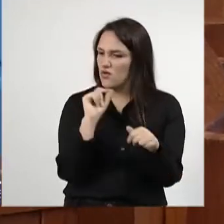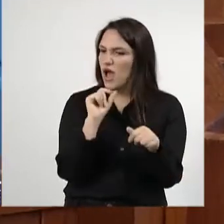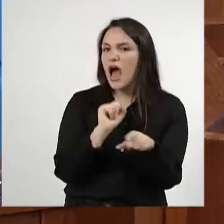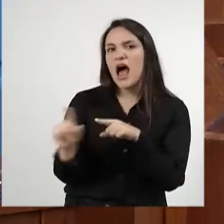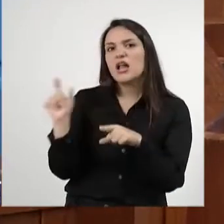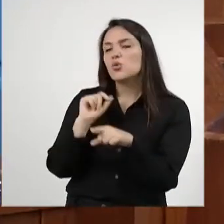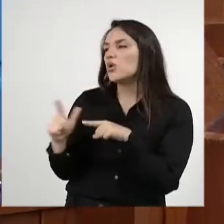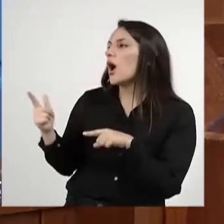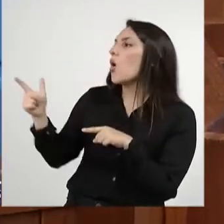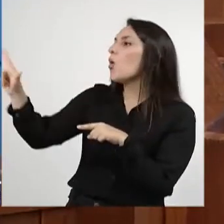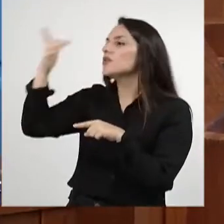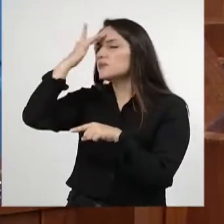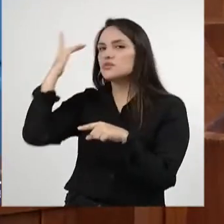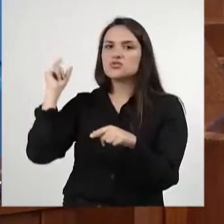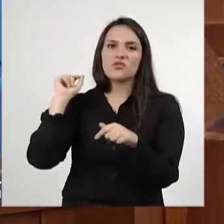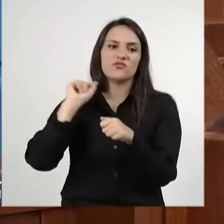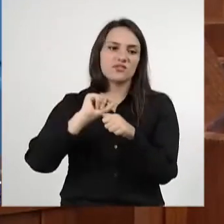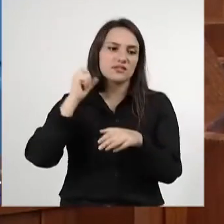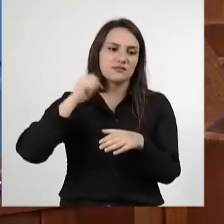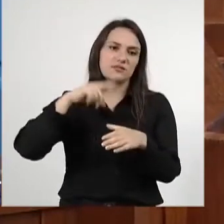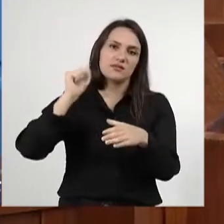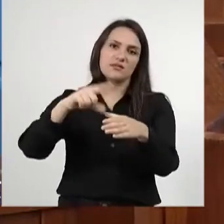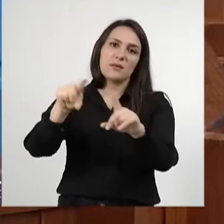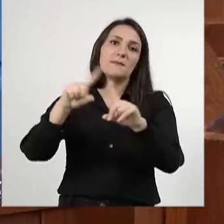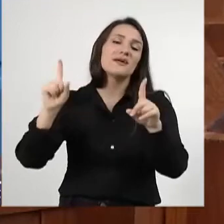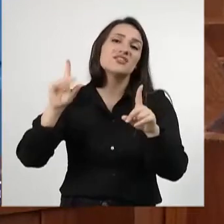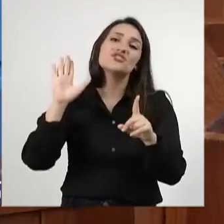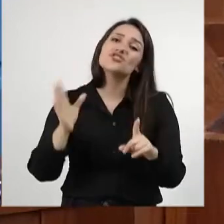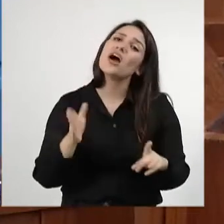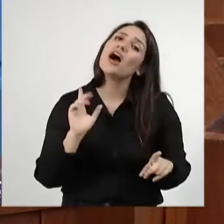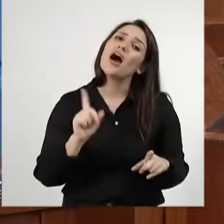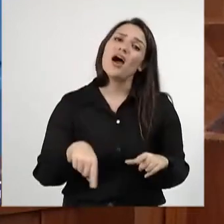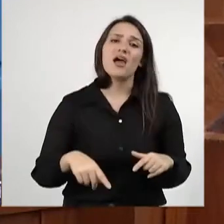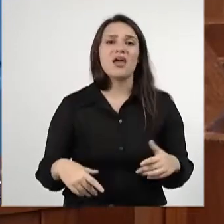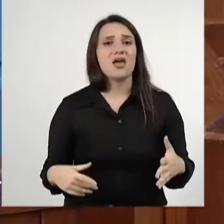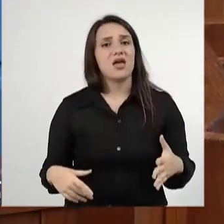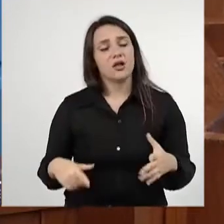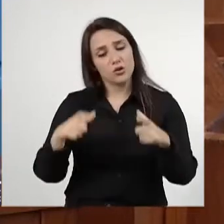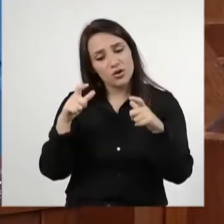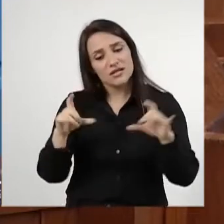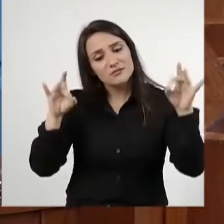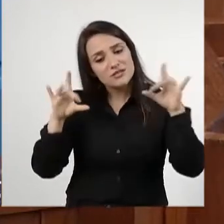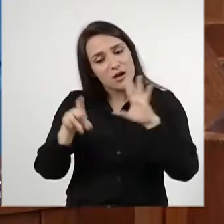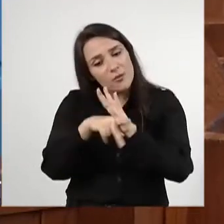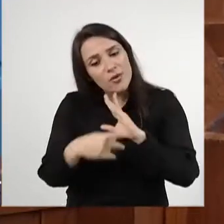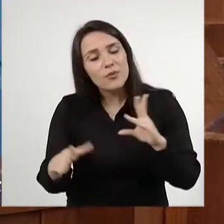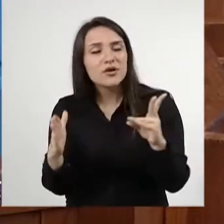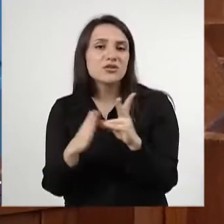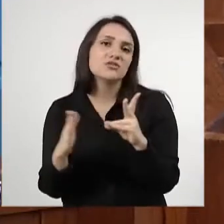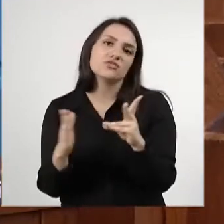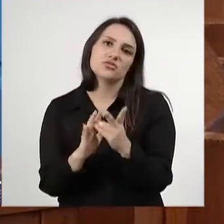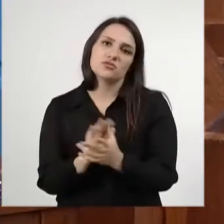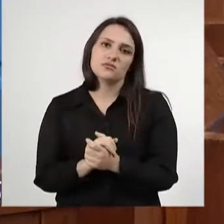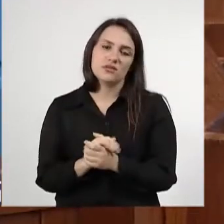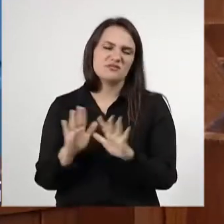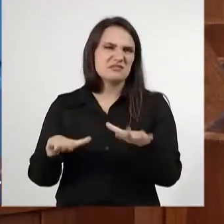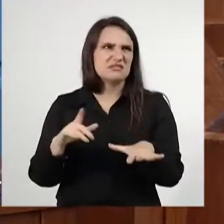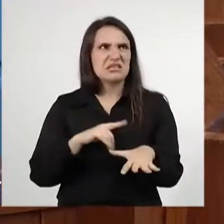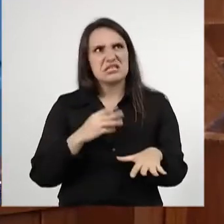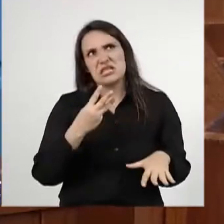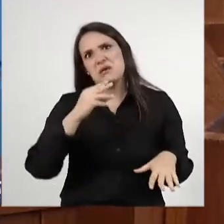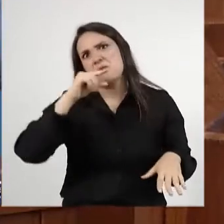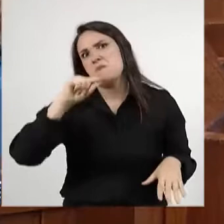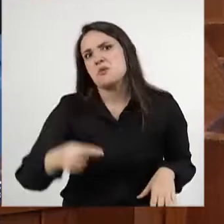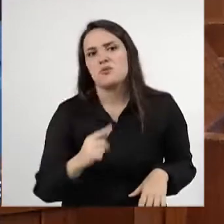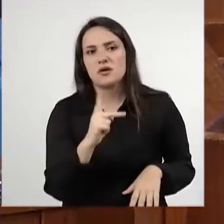plantar, dentro de uma reserva já congestionada de 3 mil hectares, com aproximadamente 11 mil